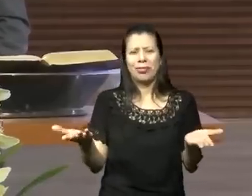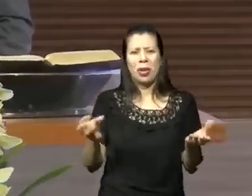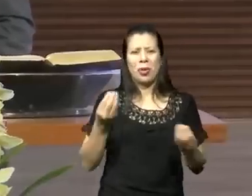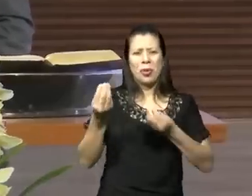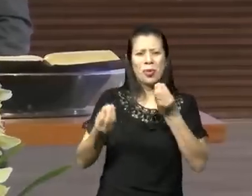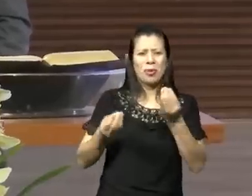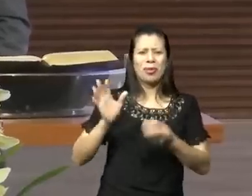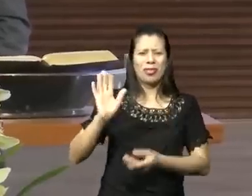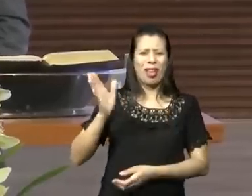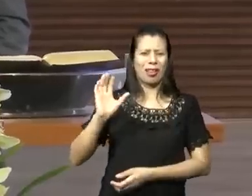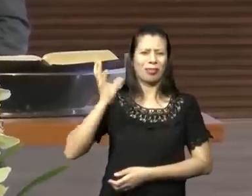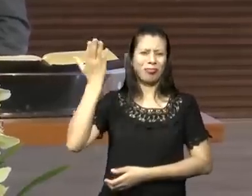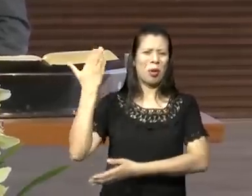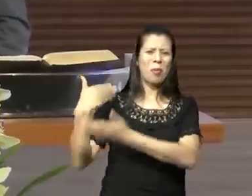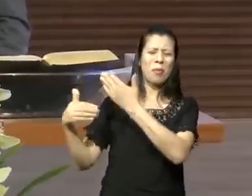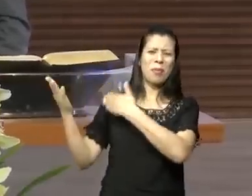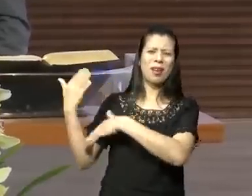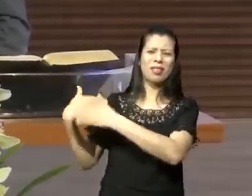a semana que